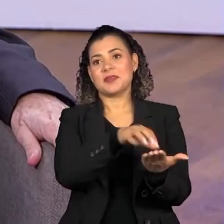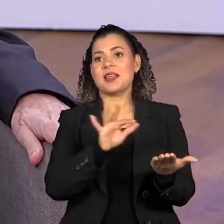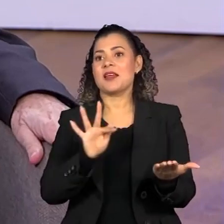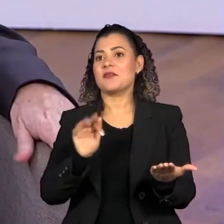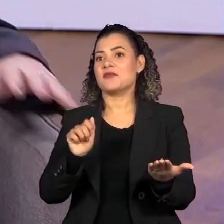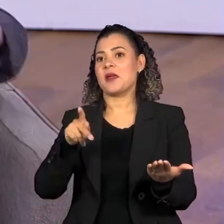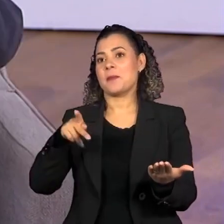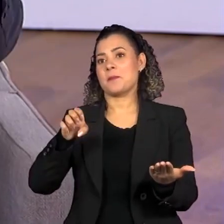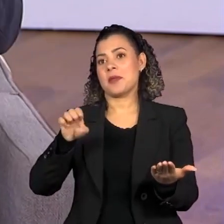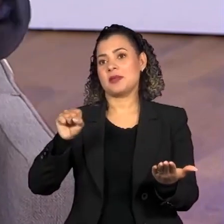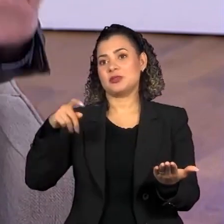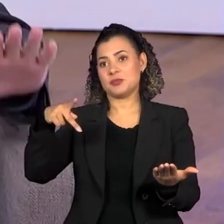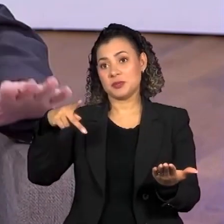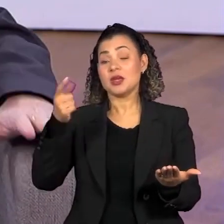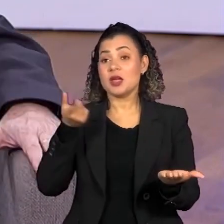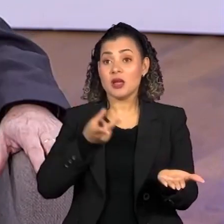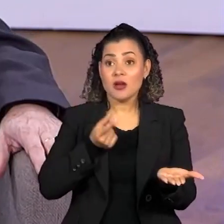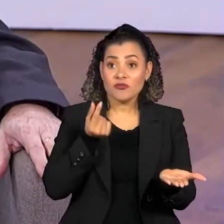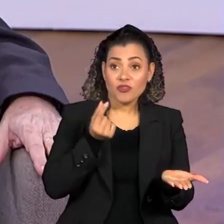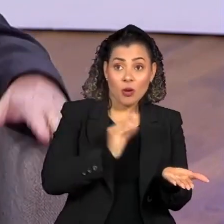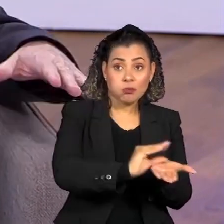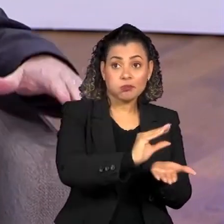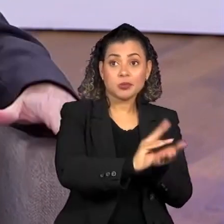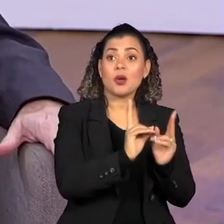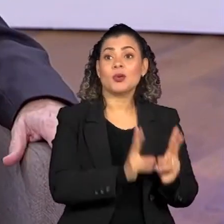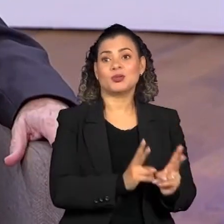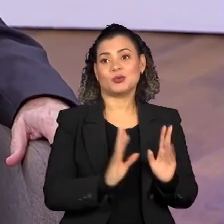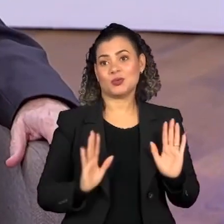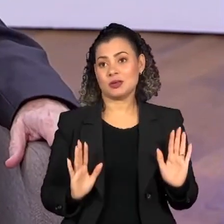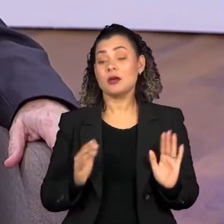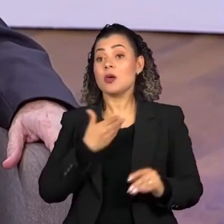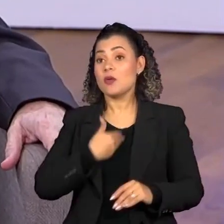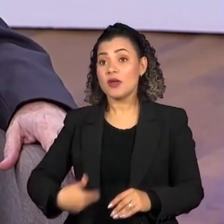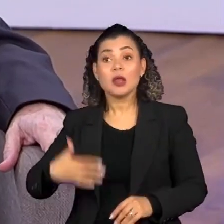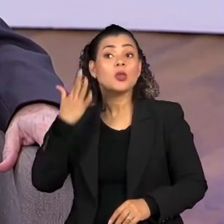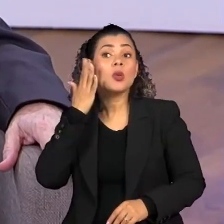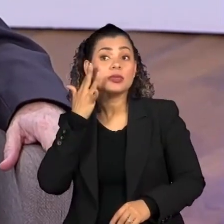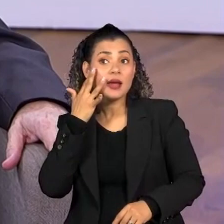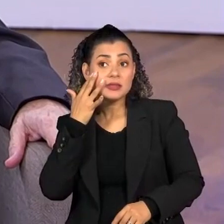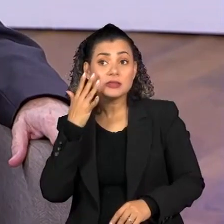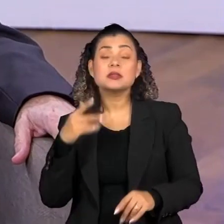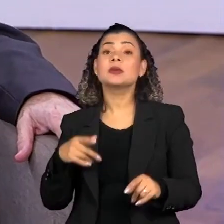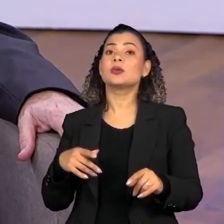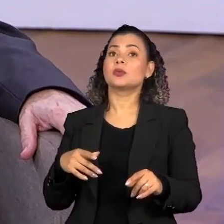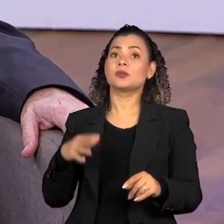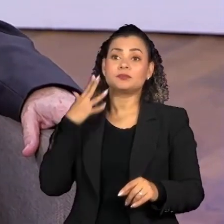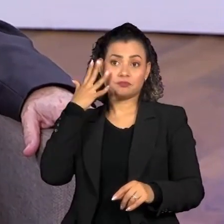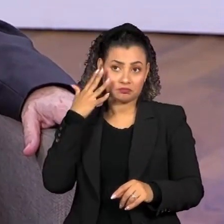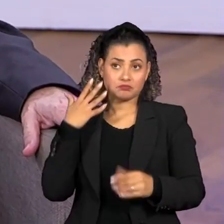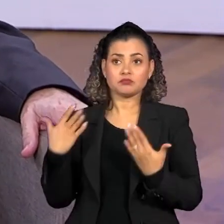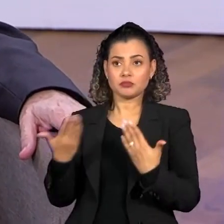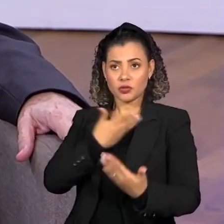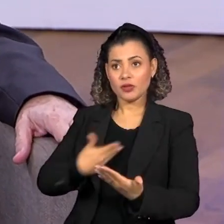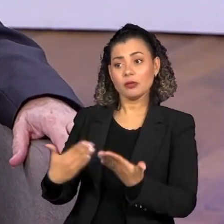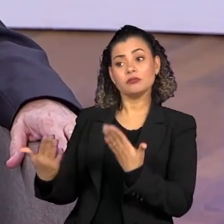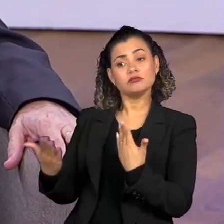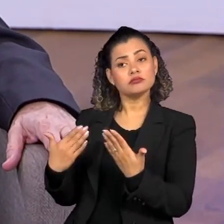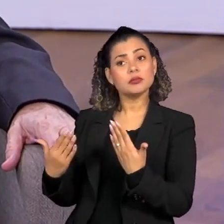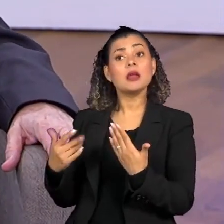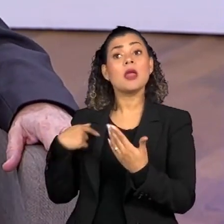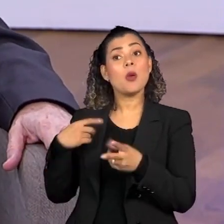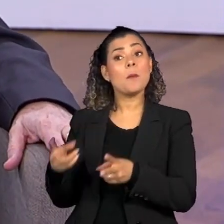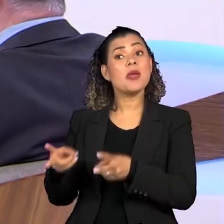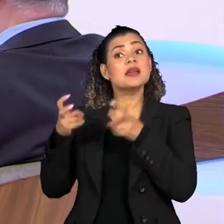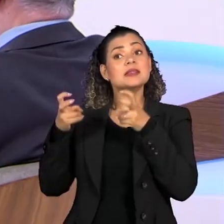de manter os recursos Como estão com o Governador Tarcísio Particularmente eu tenho visto